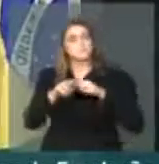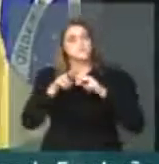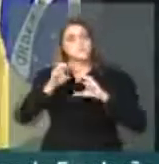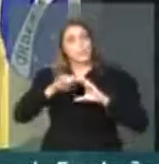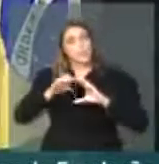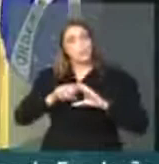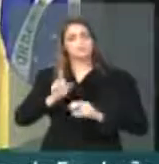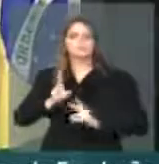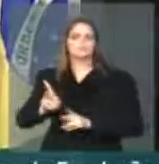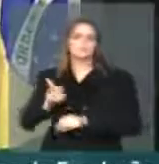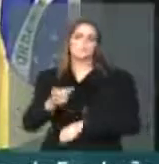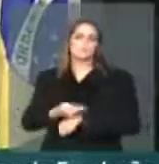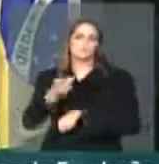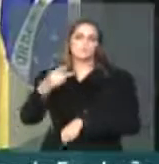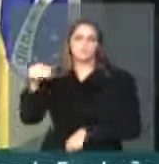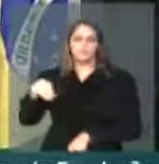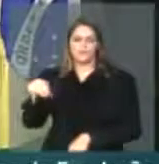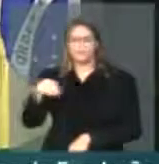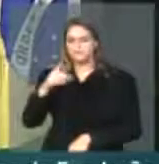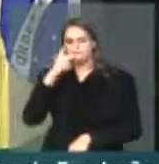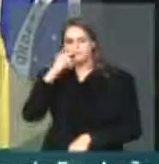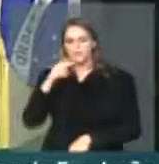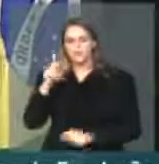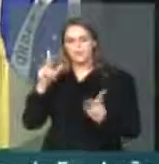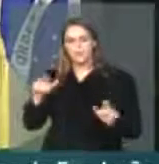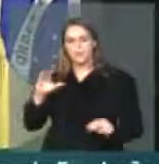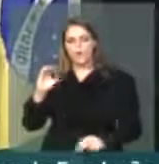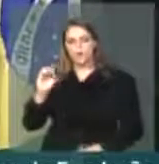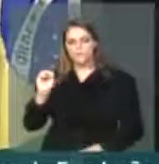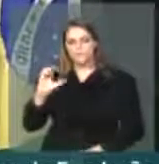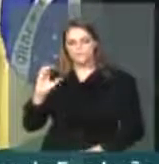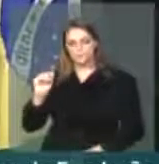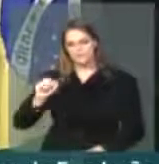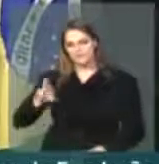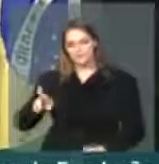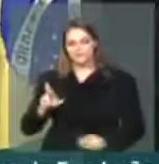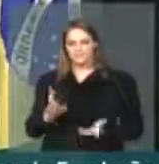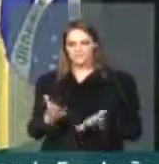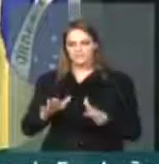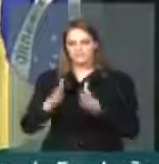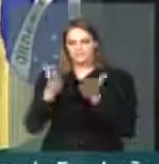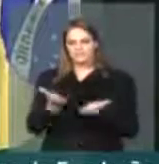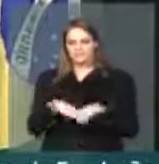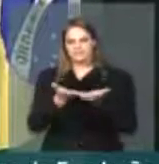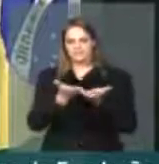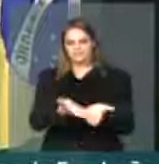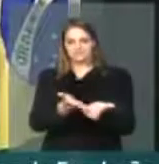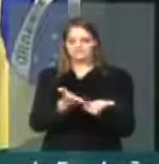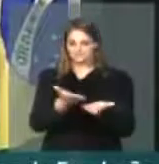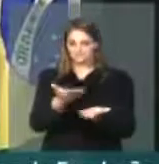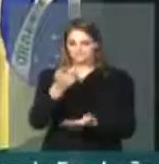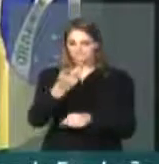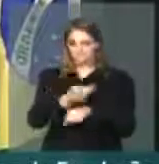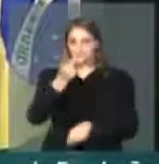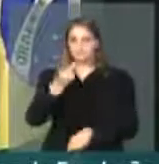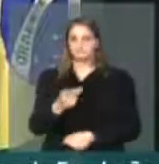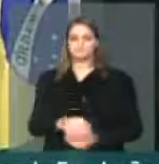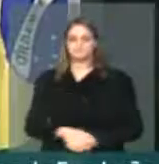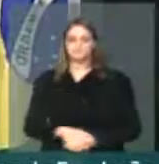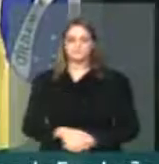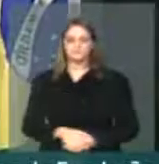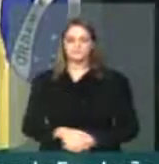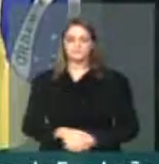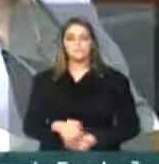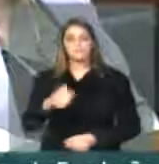o Prêmio Emmy, considerado o Oscar do jornalismo internacional. Tenho a honra de dizer também que aqui nessa casa eu sou autor da